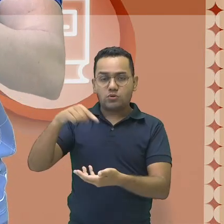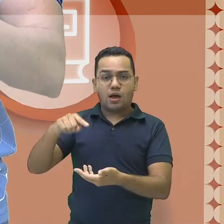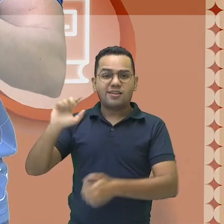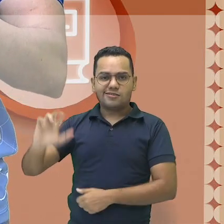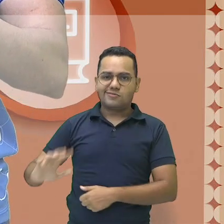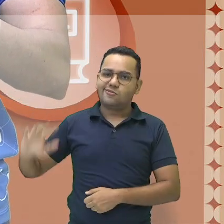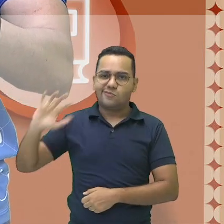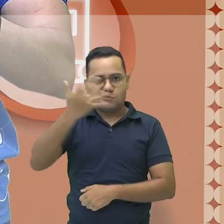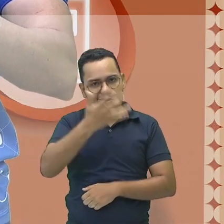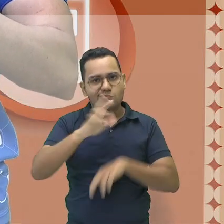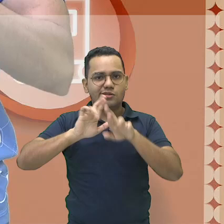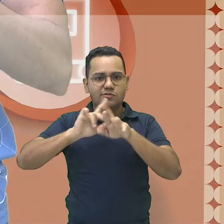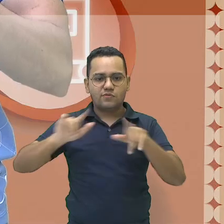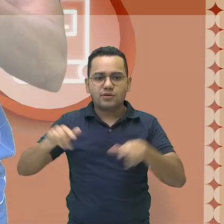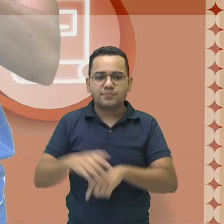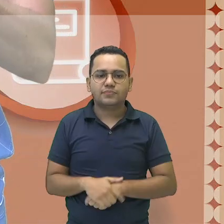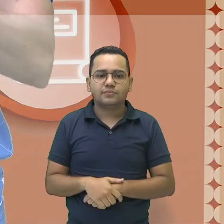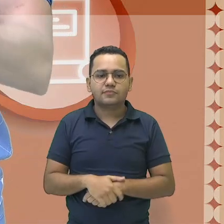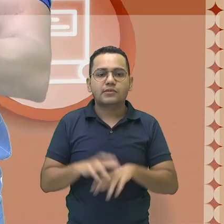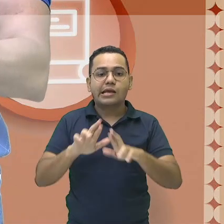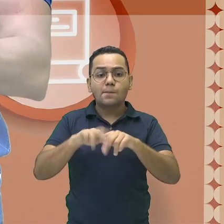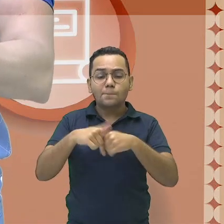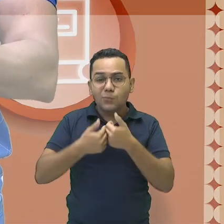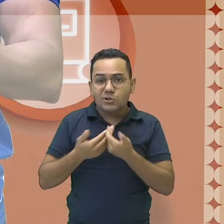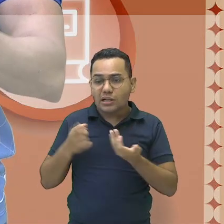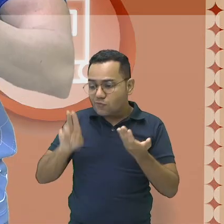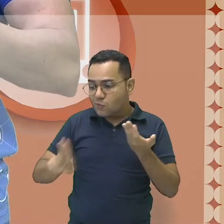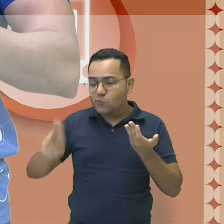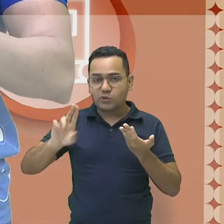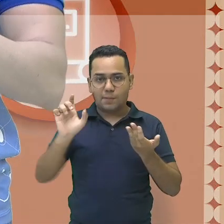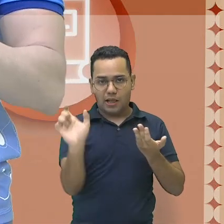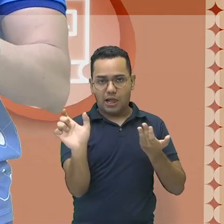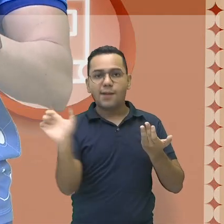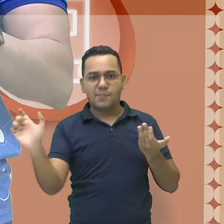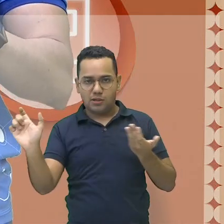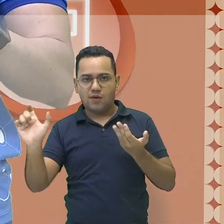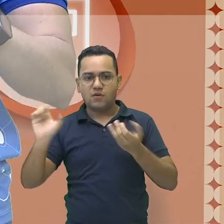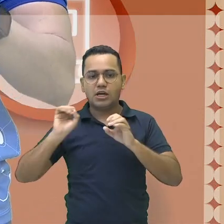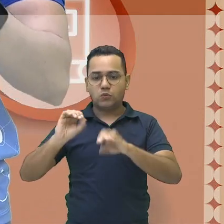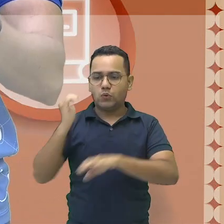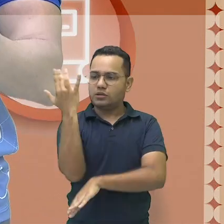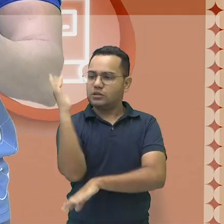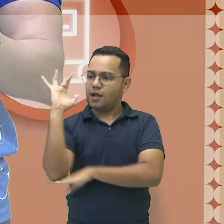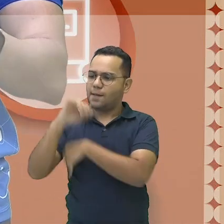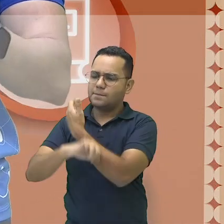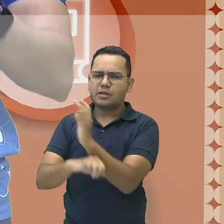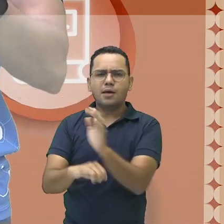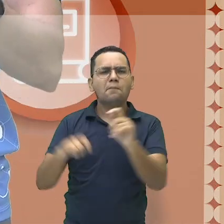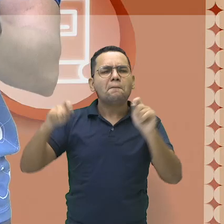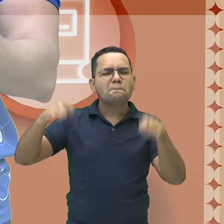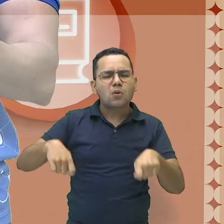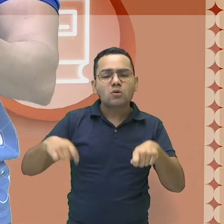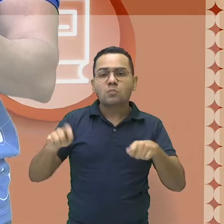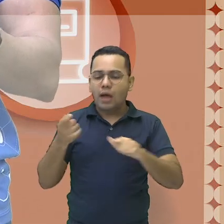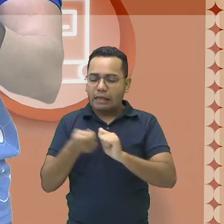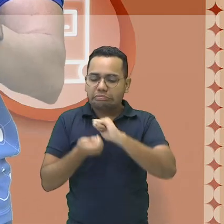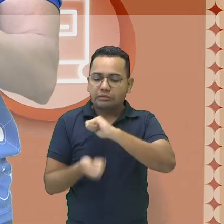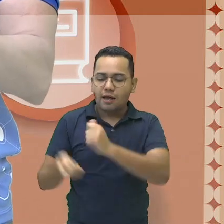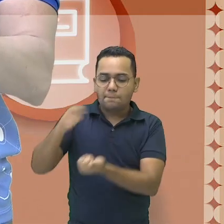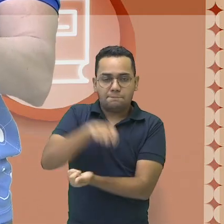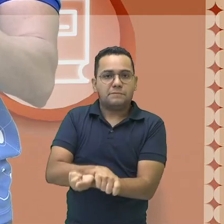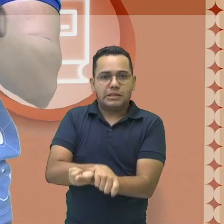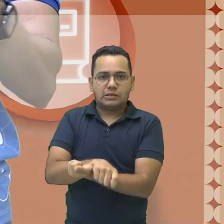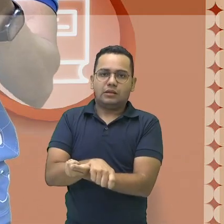também o termo educação ambiental como uma possibilidade da gente mudar, da gente ressignificar